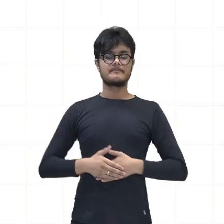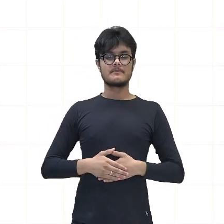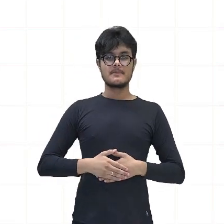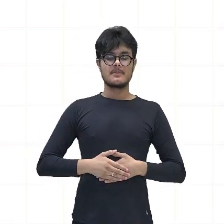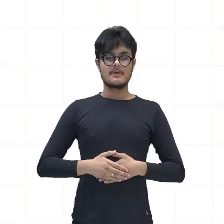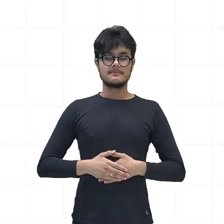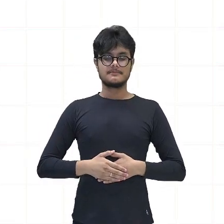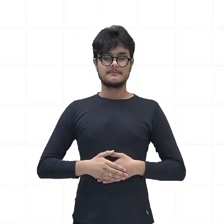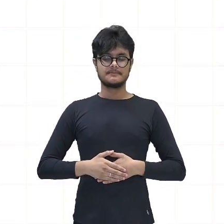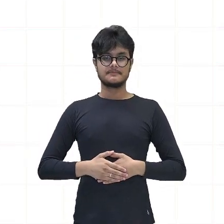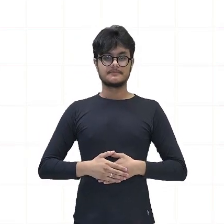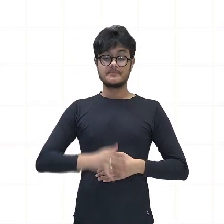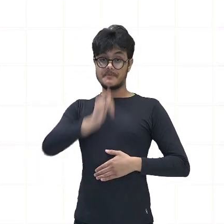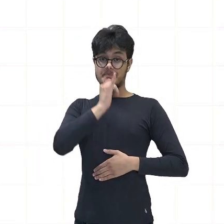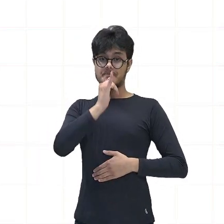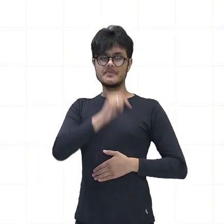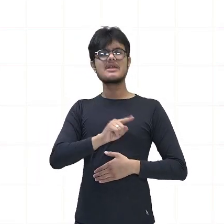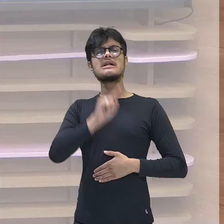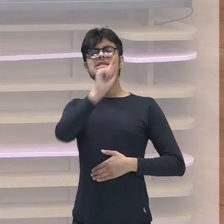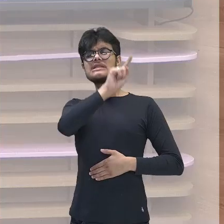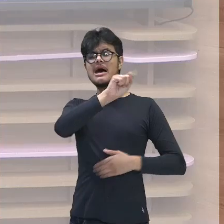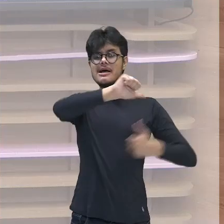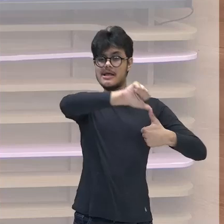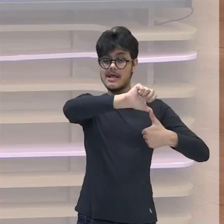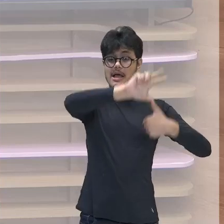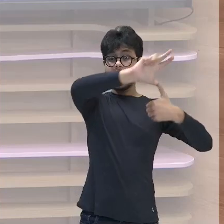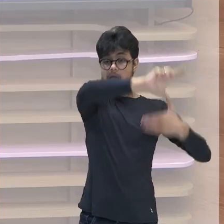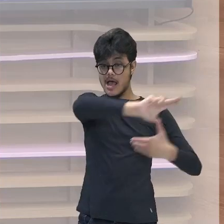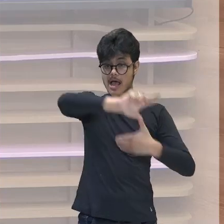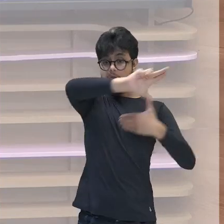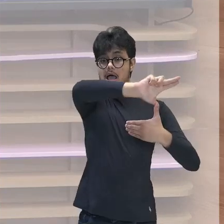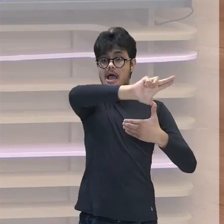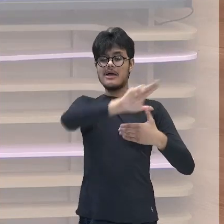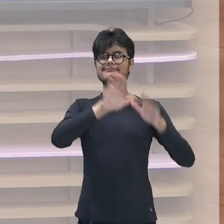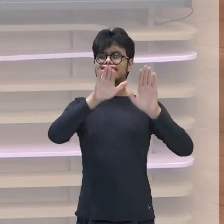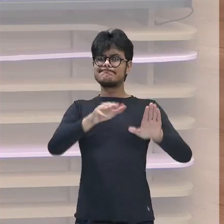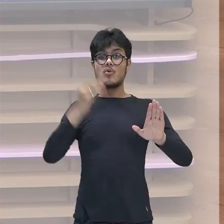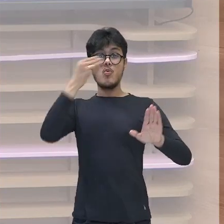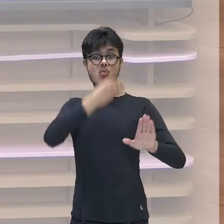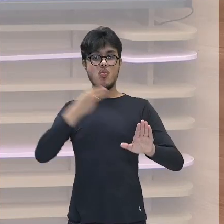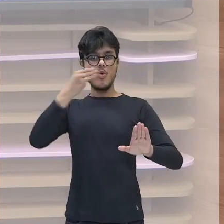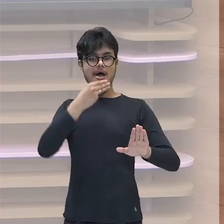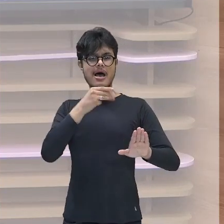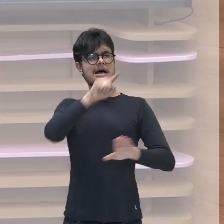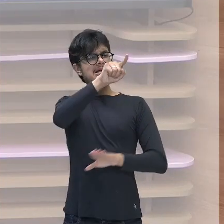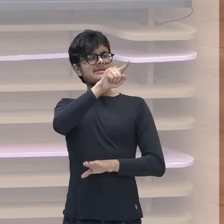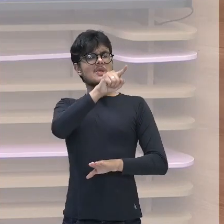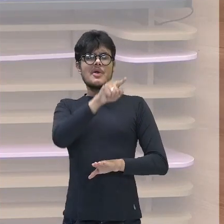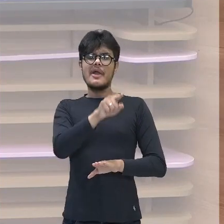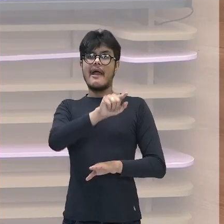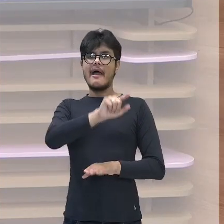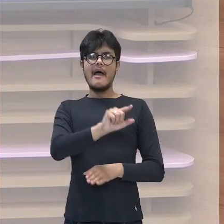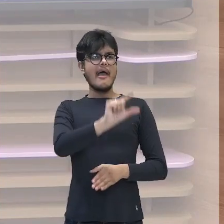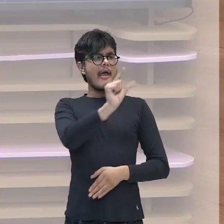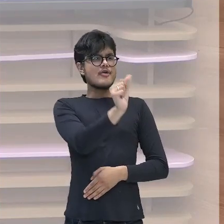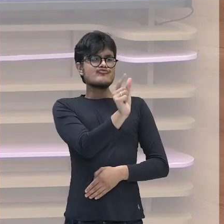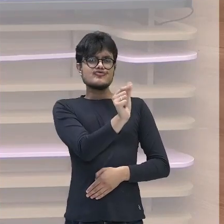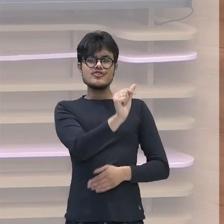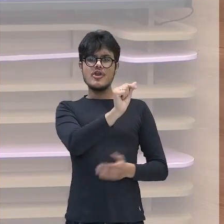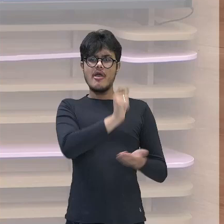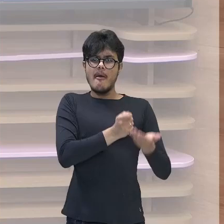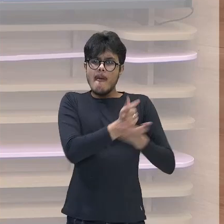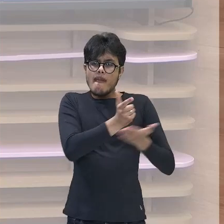nas Antilhas, na América Central, começou-se a produzir um açúcar mais barato, e o Brasil passou a